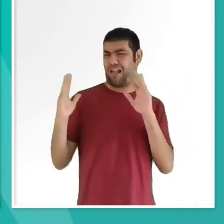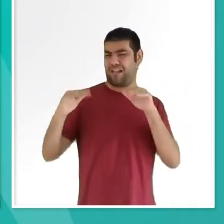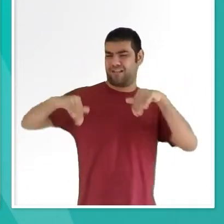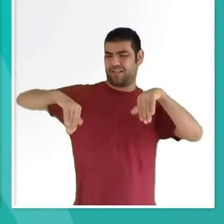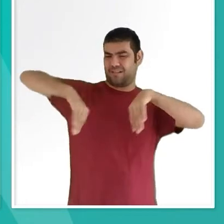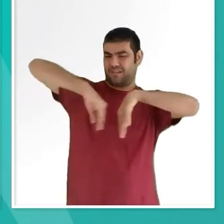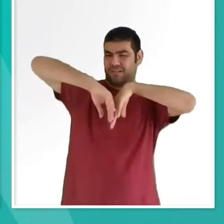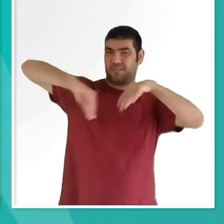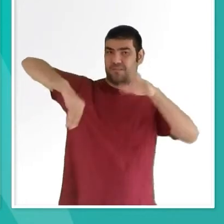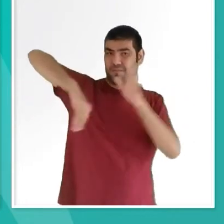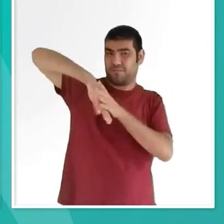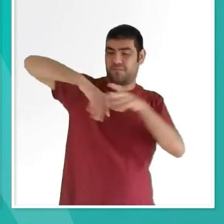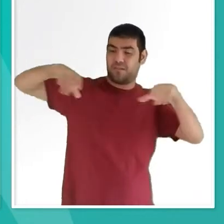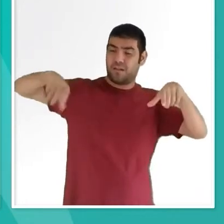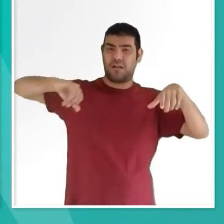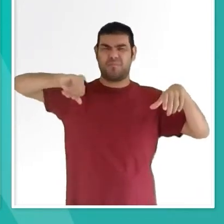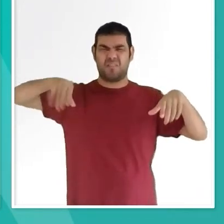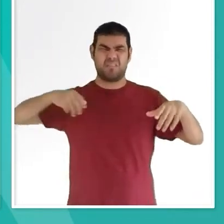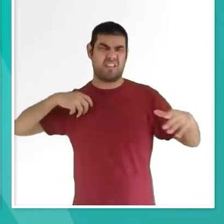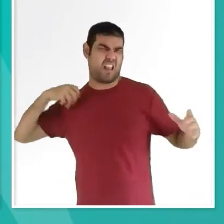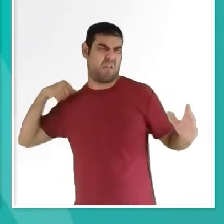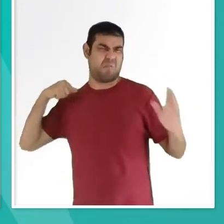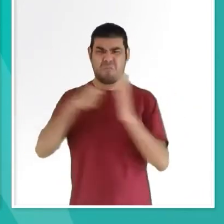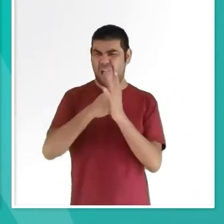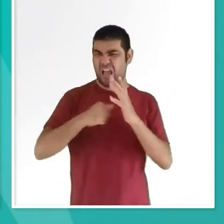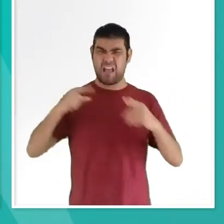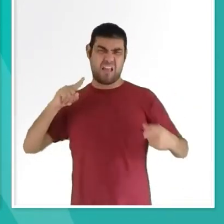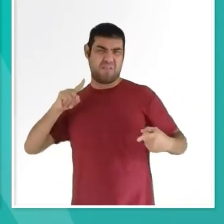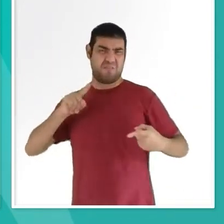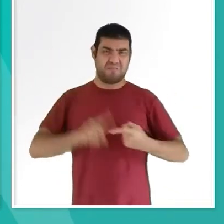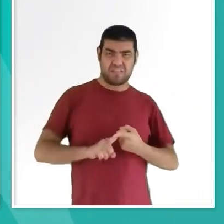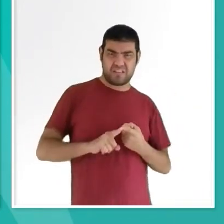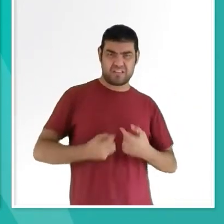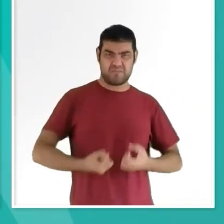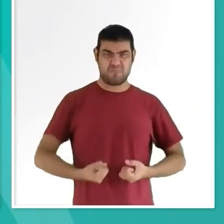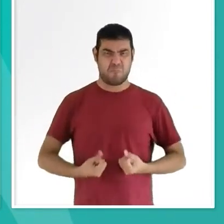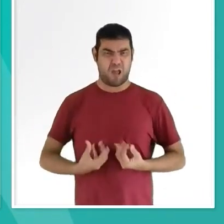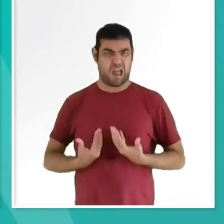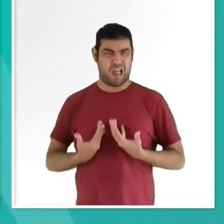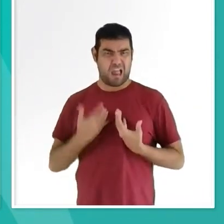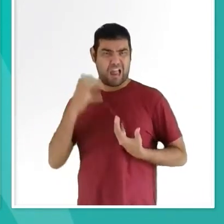para extravasar essa